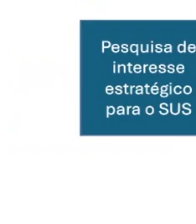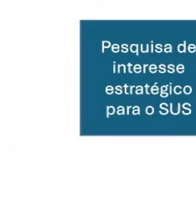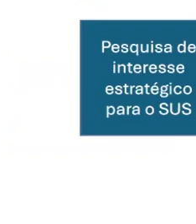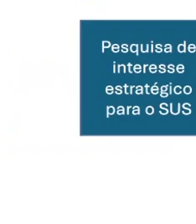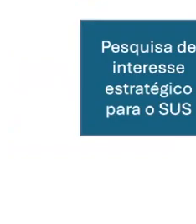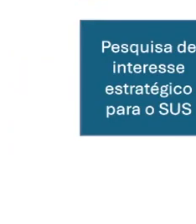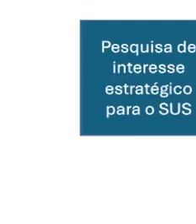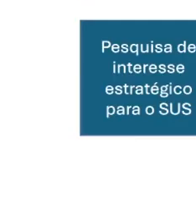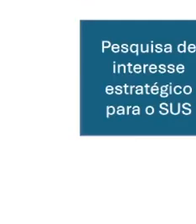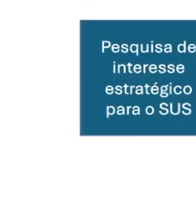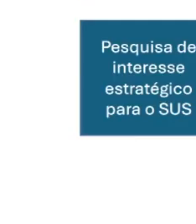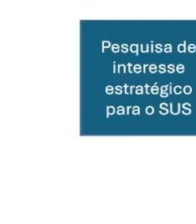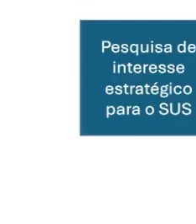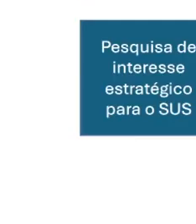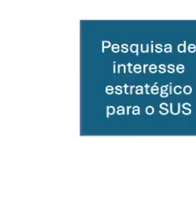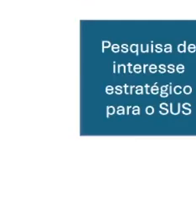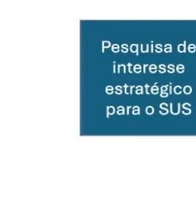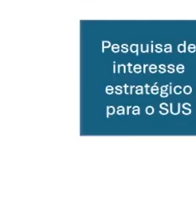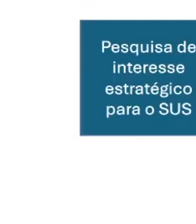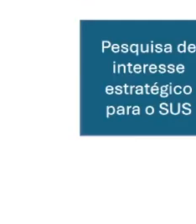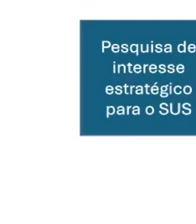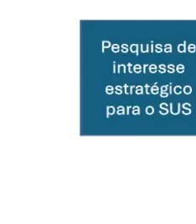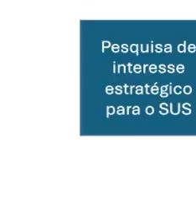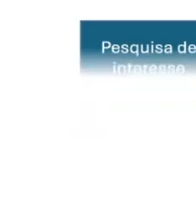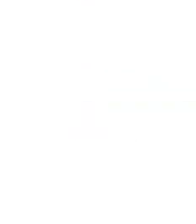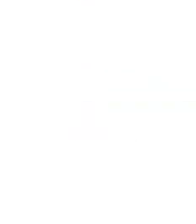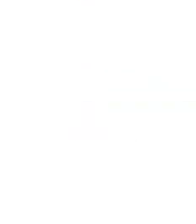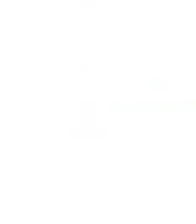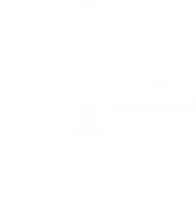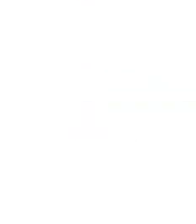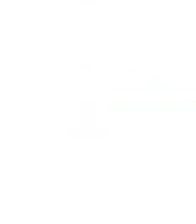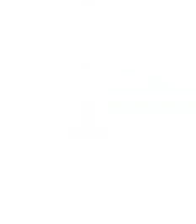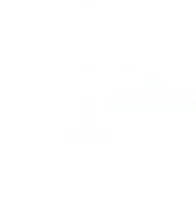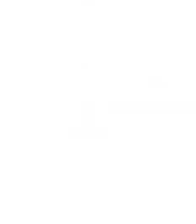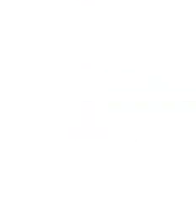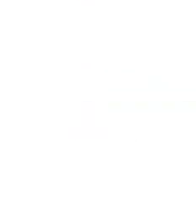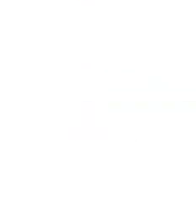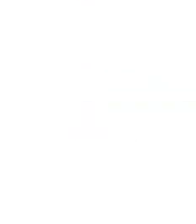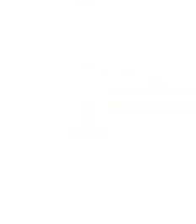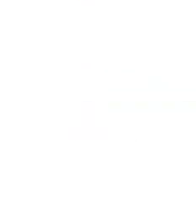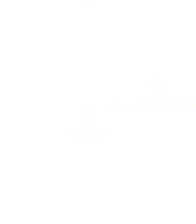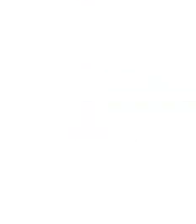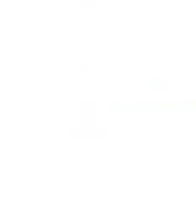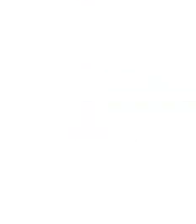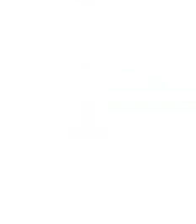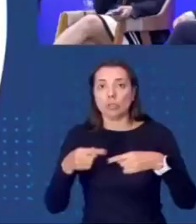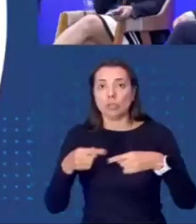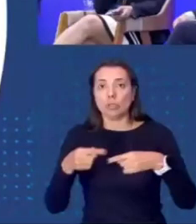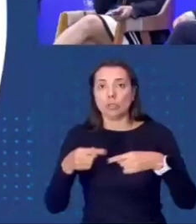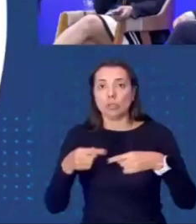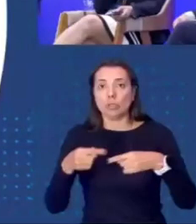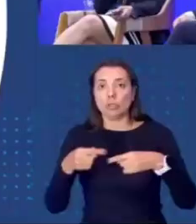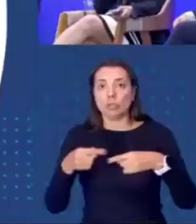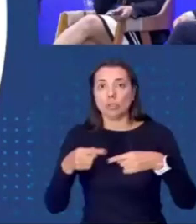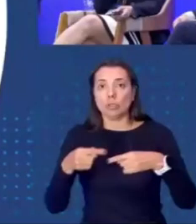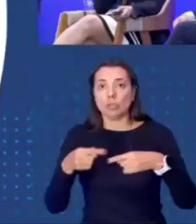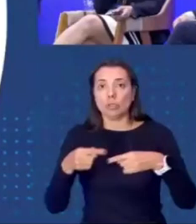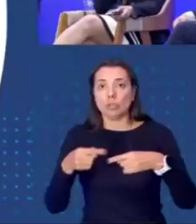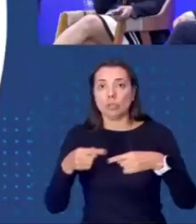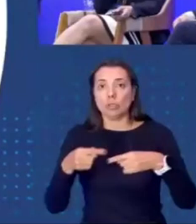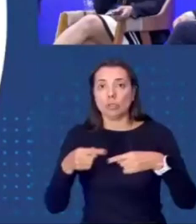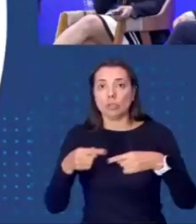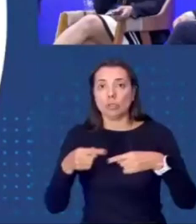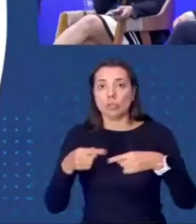na Fiocruz, certo? E então, depois temos a tal lei em